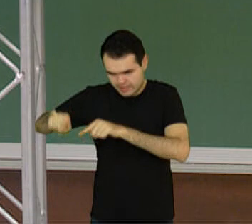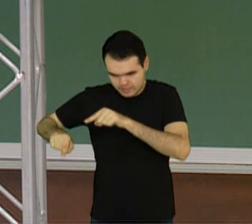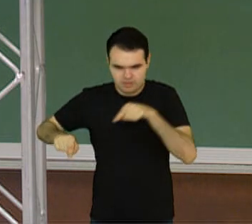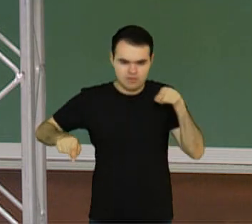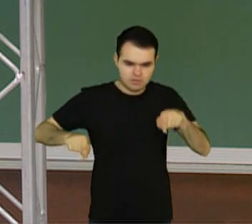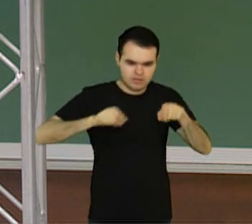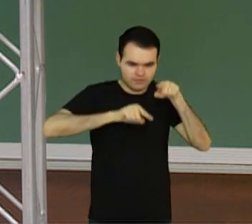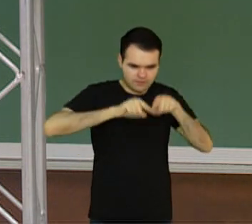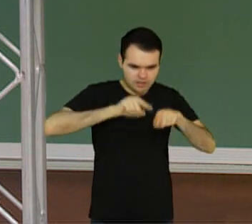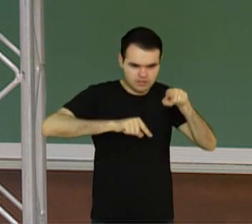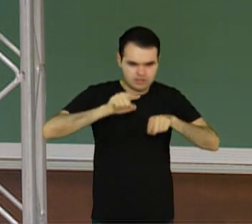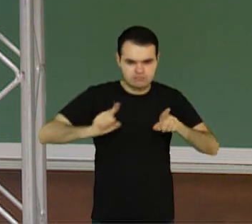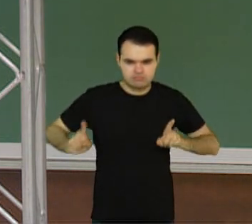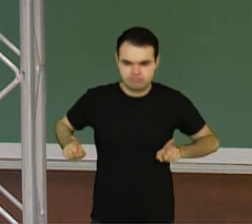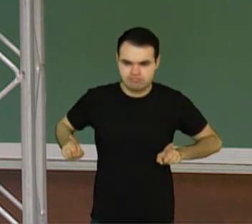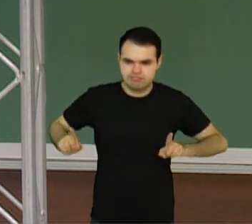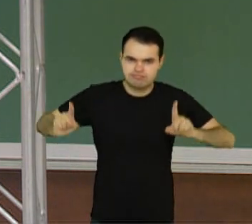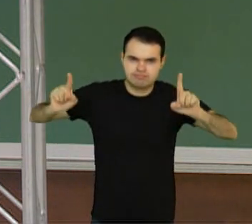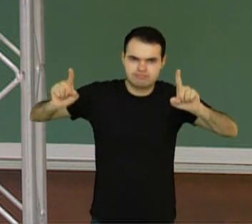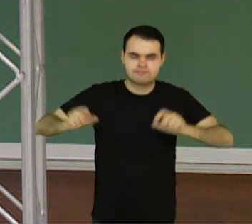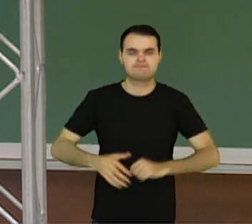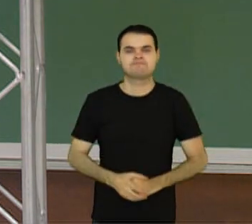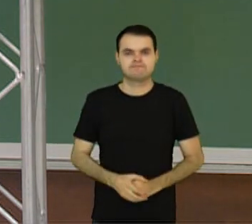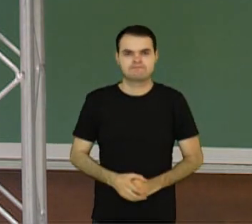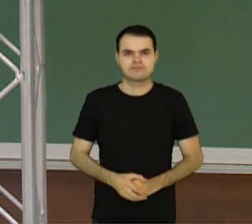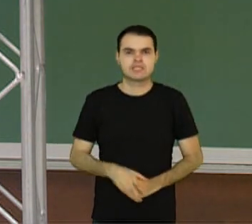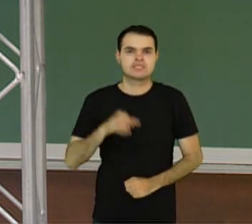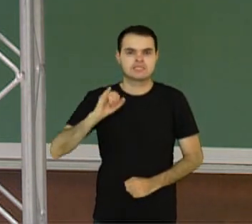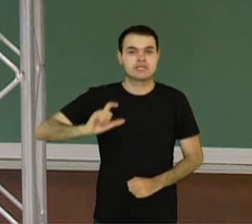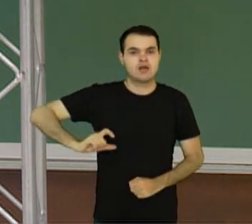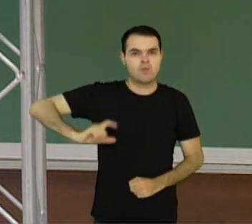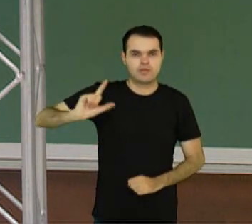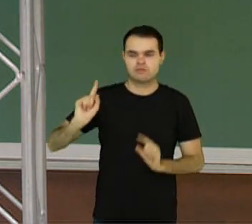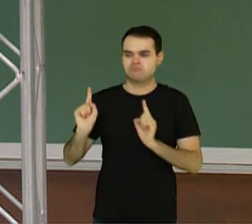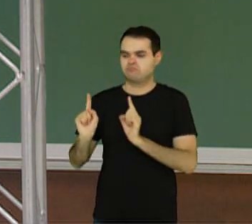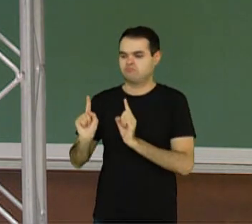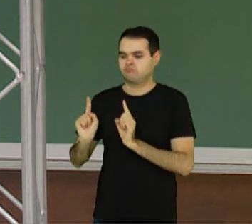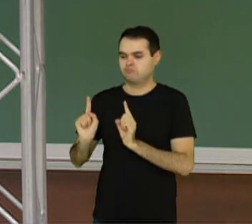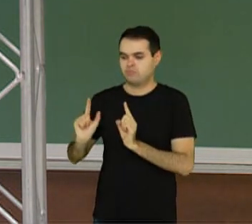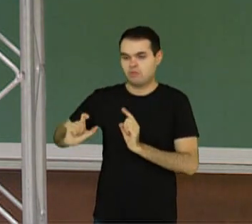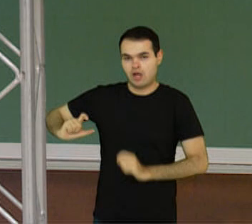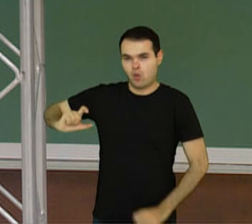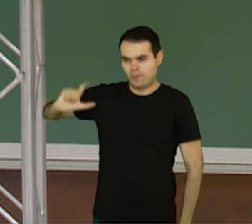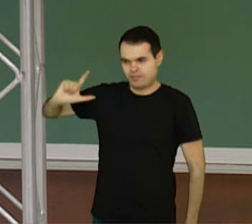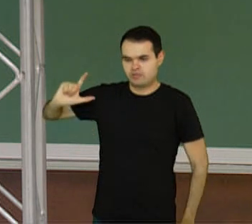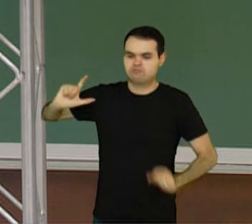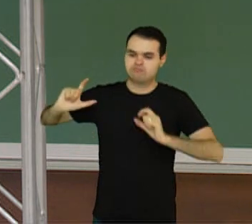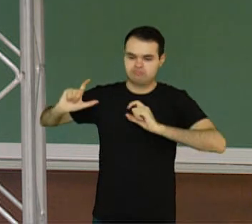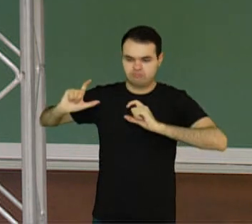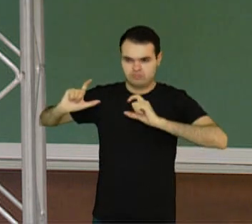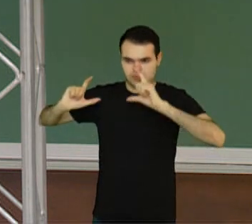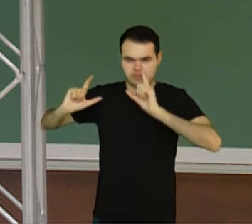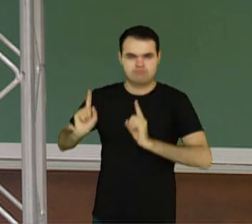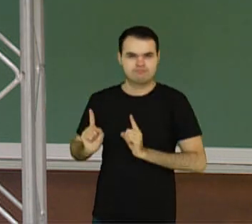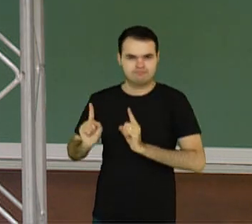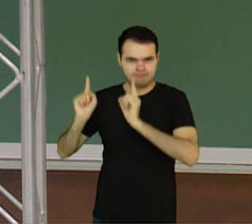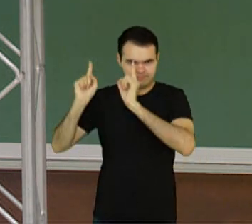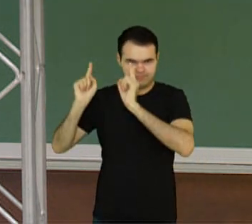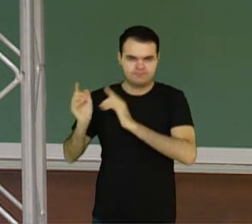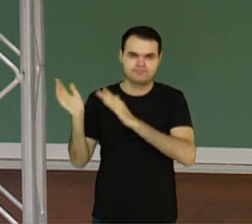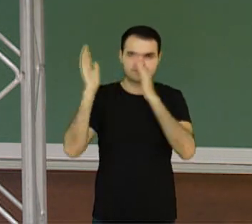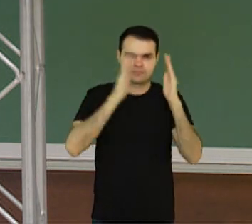também. Ou seja, quando uma grandeza aumenta, a outra também vai aumentar. E quando uma